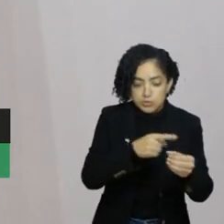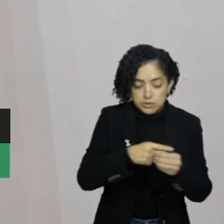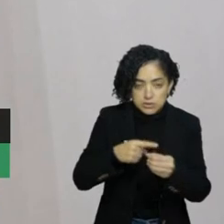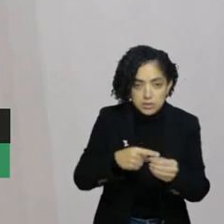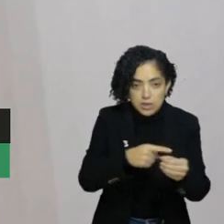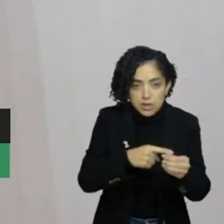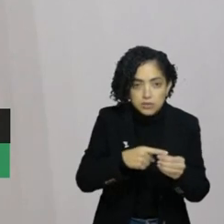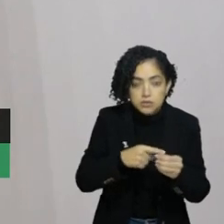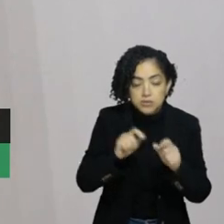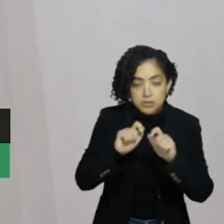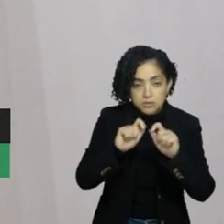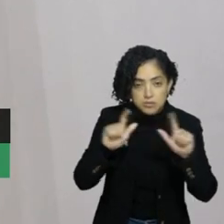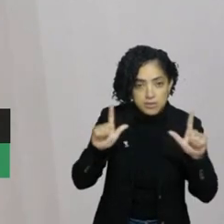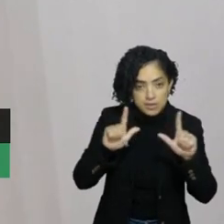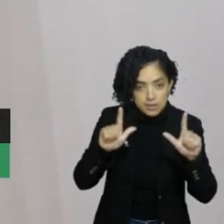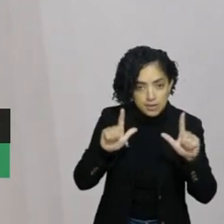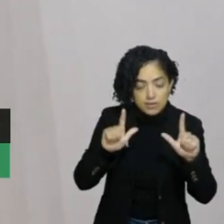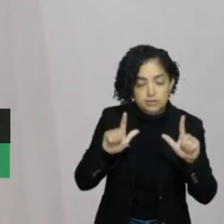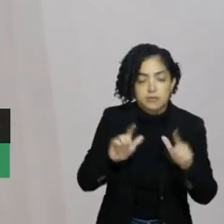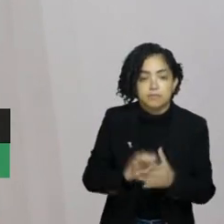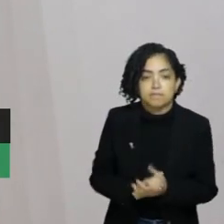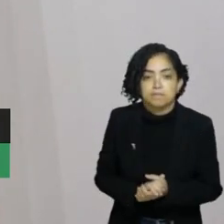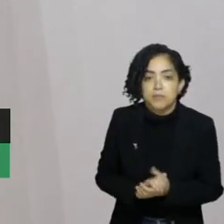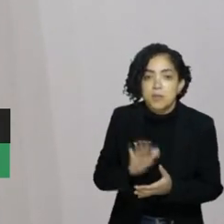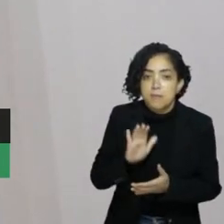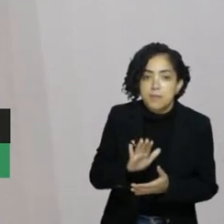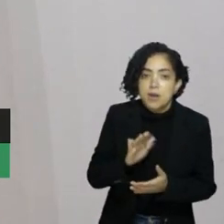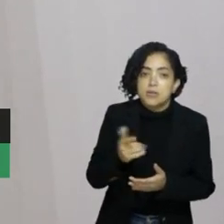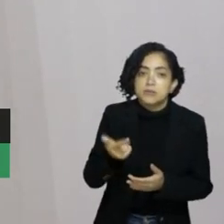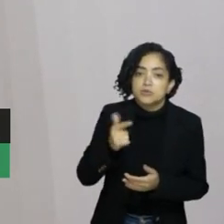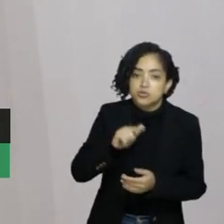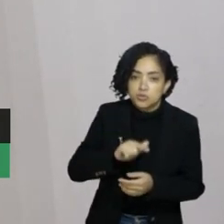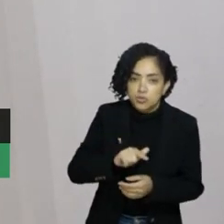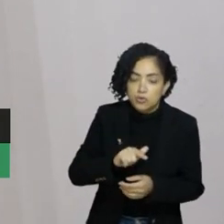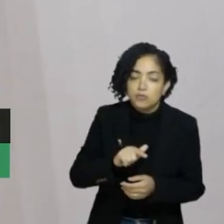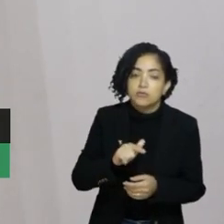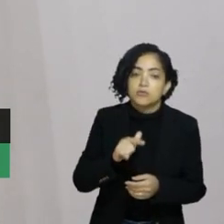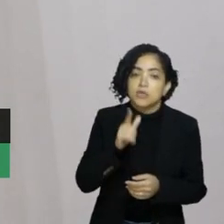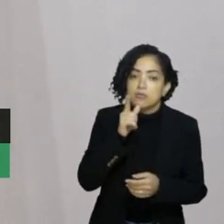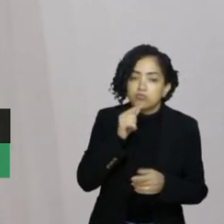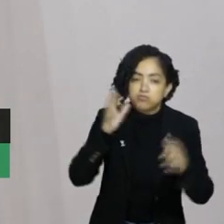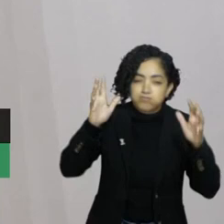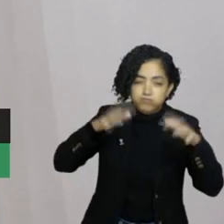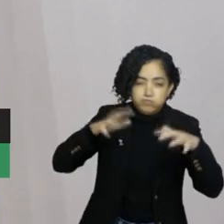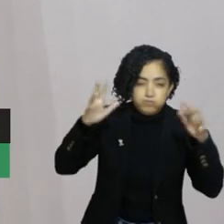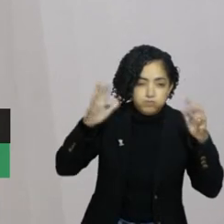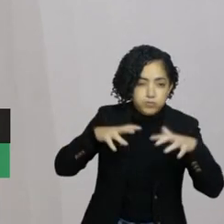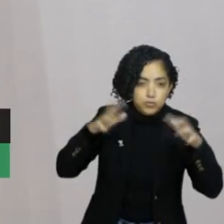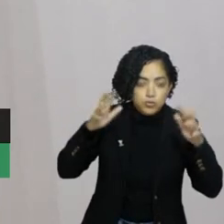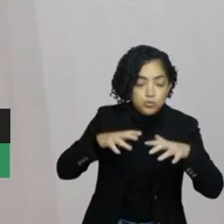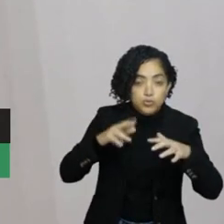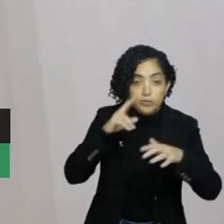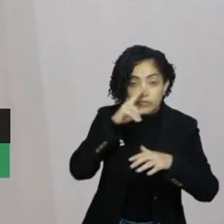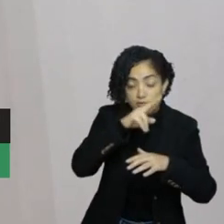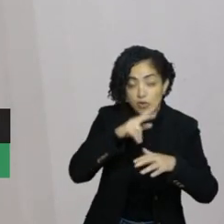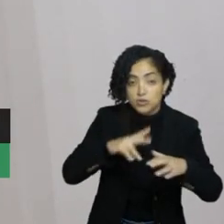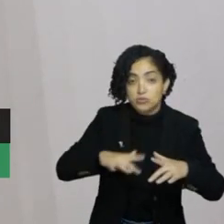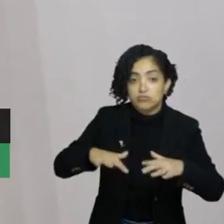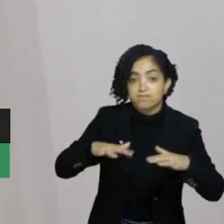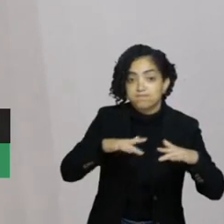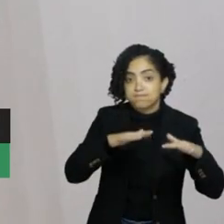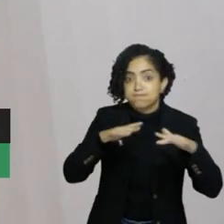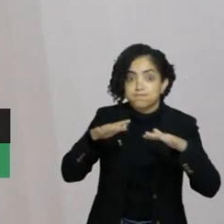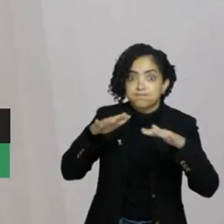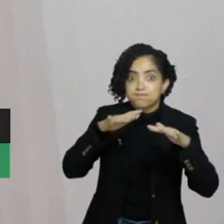em alerta, mais uma vez em razão do volume de chuvas que tem afetado